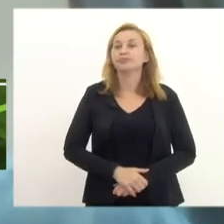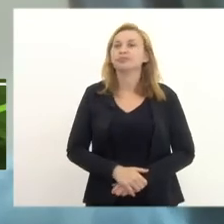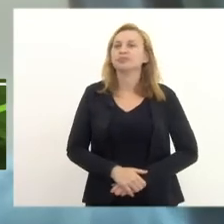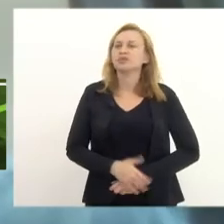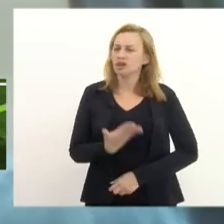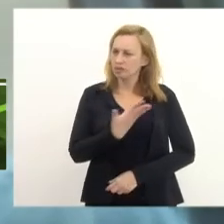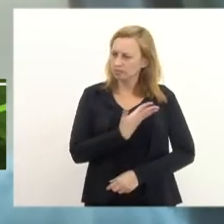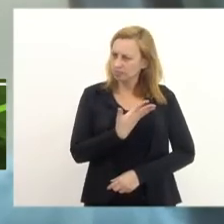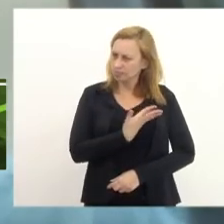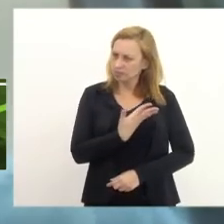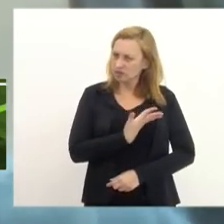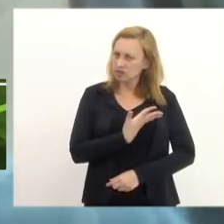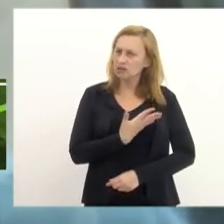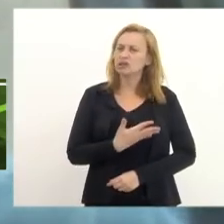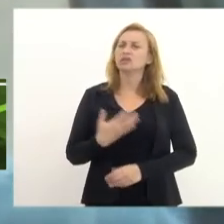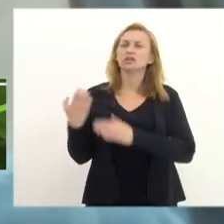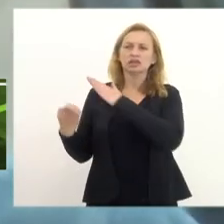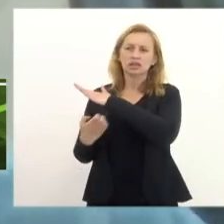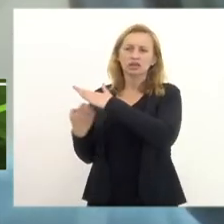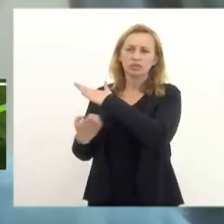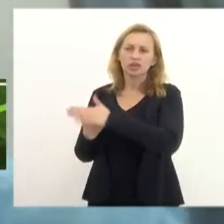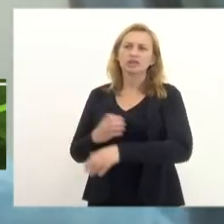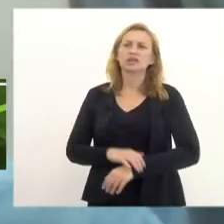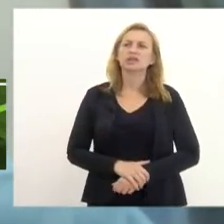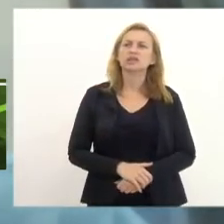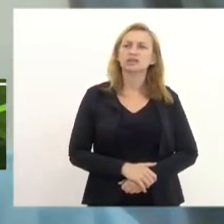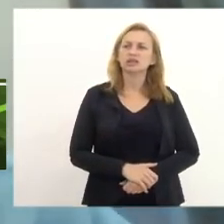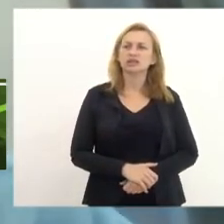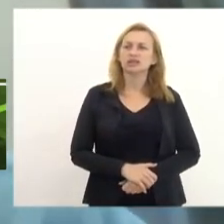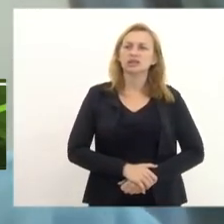meus colegas das operadoras